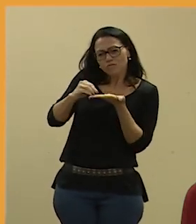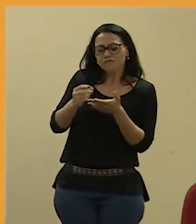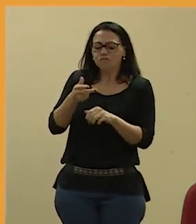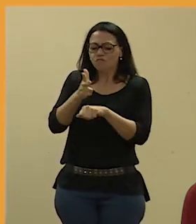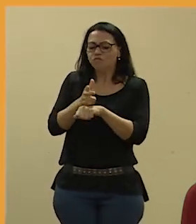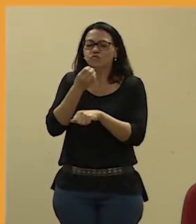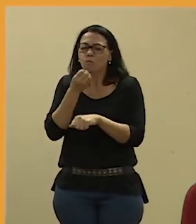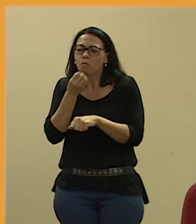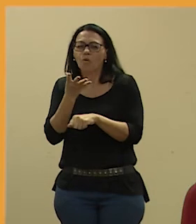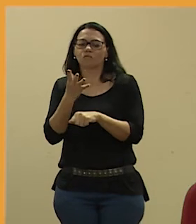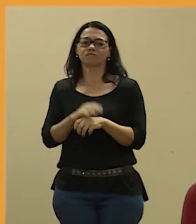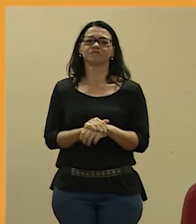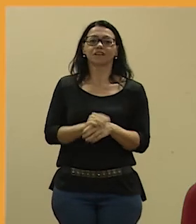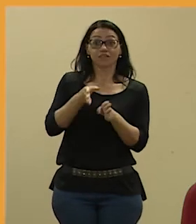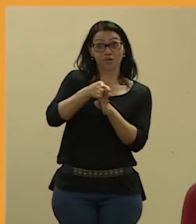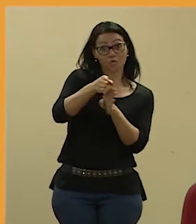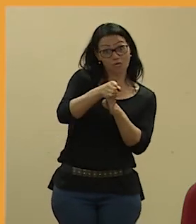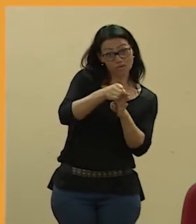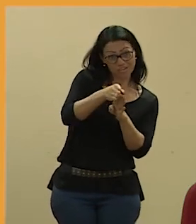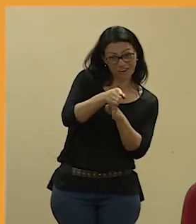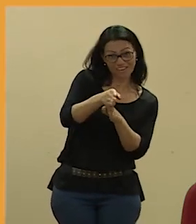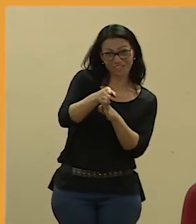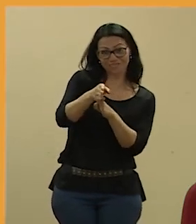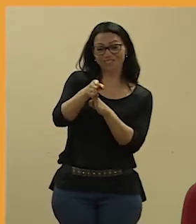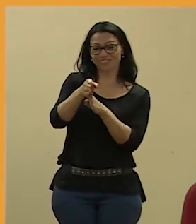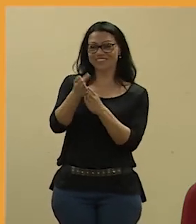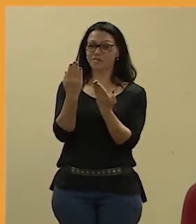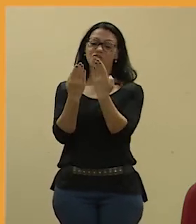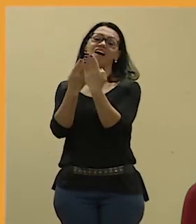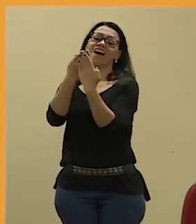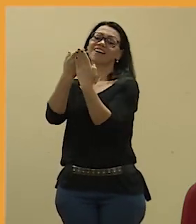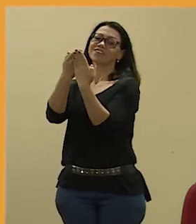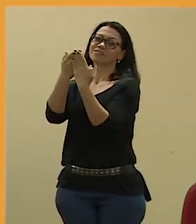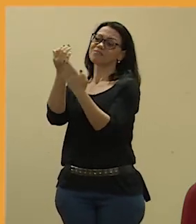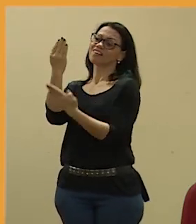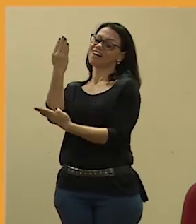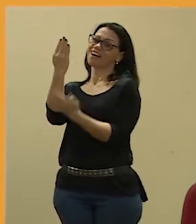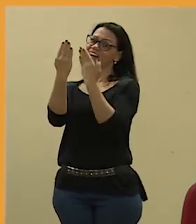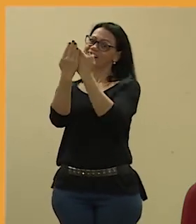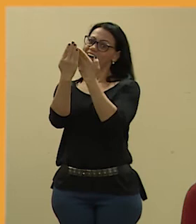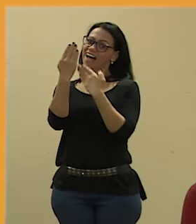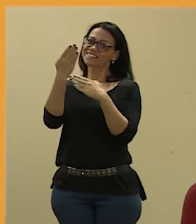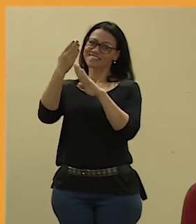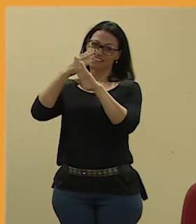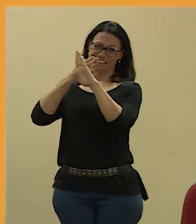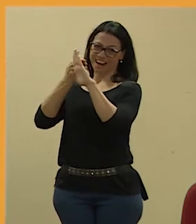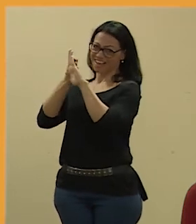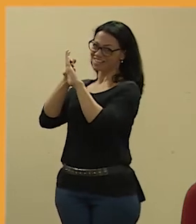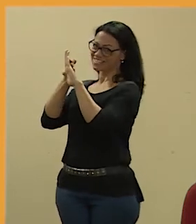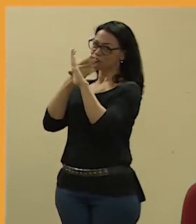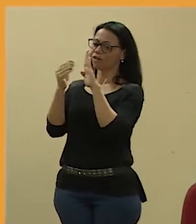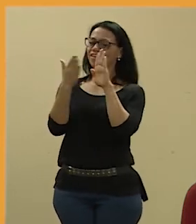eu recomendo que você utiliza a câmera traseira e não a frontal é porque as as câmeras traseiras têm mais qualidade do que as